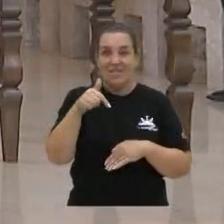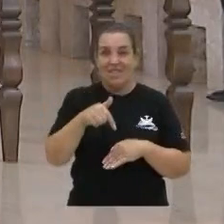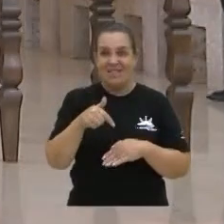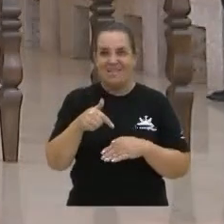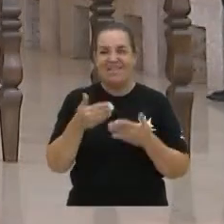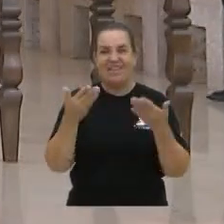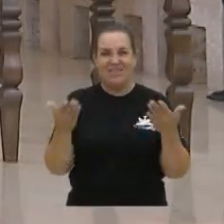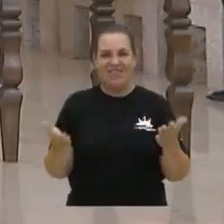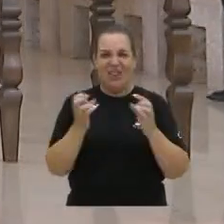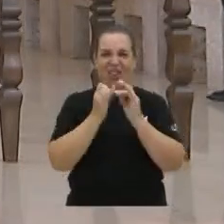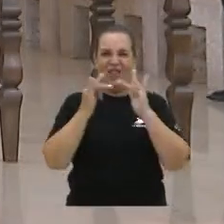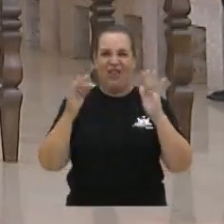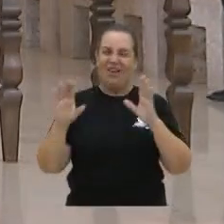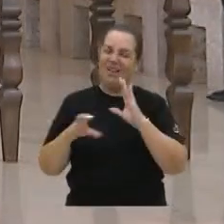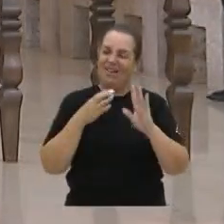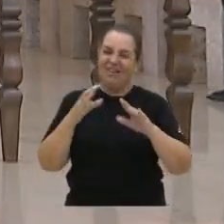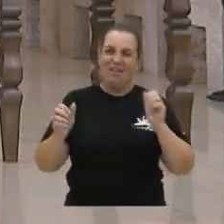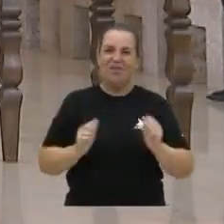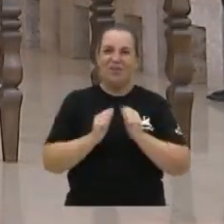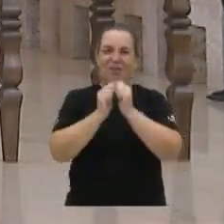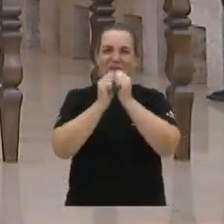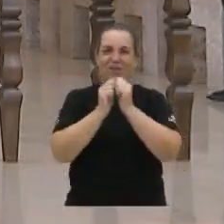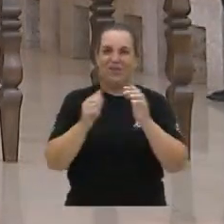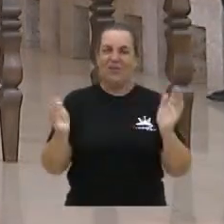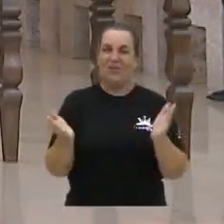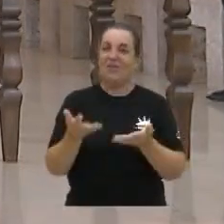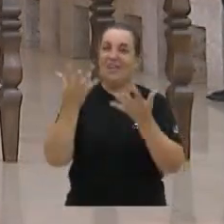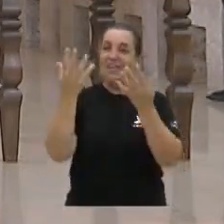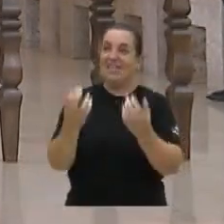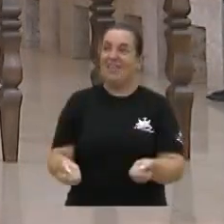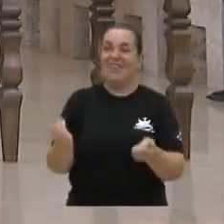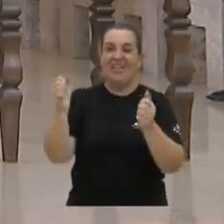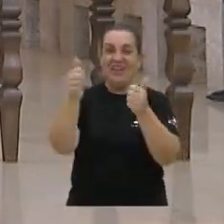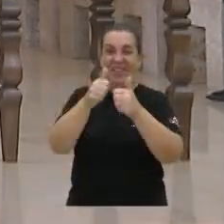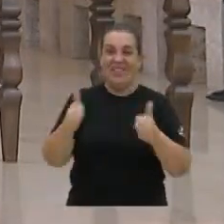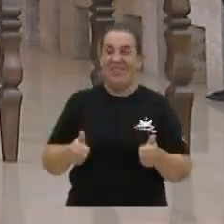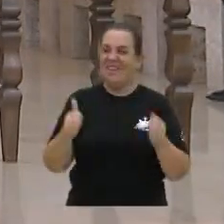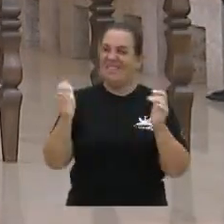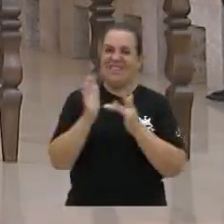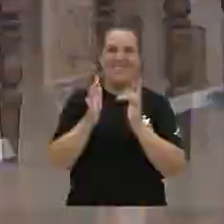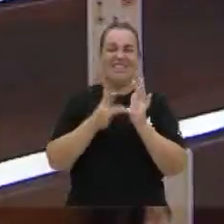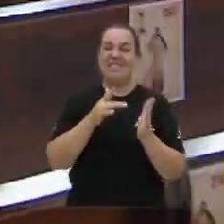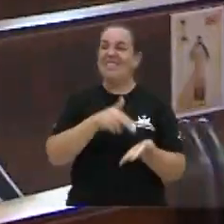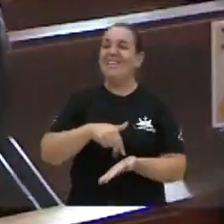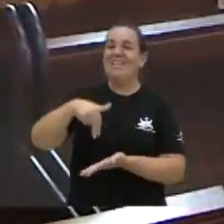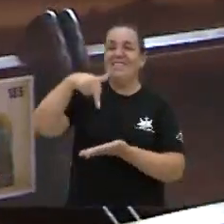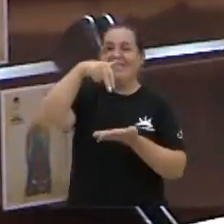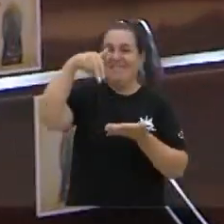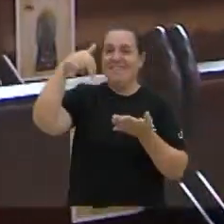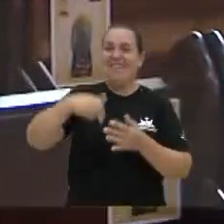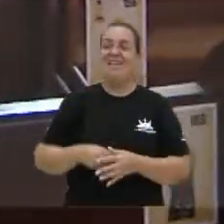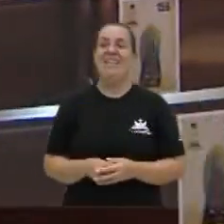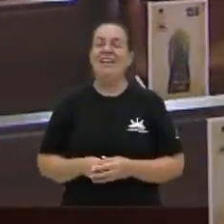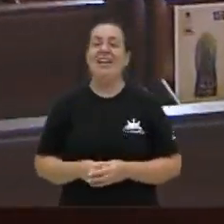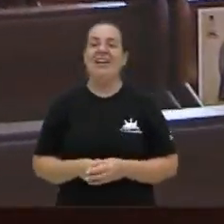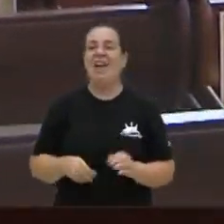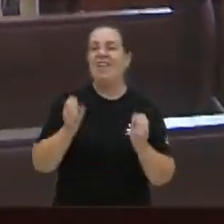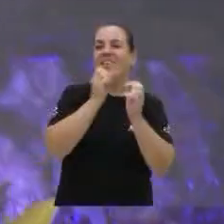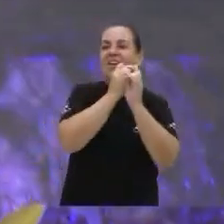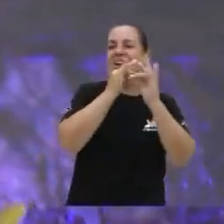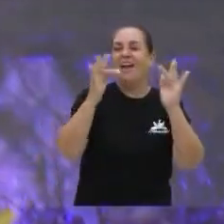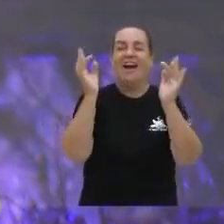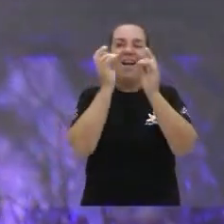glória, cantemos o hino de louvor, recebendo a imagem do Cristo ressuscitado. Glória,